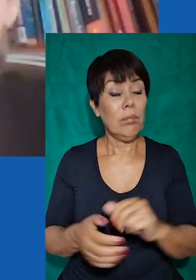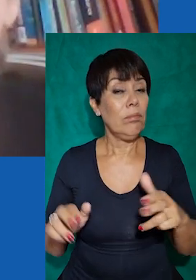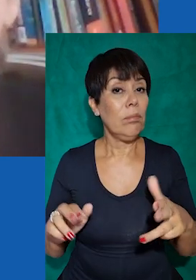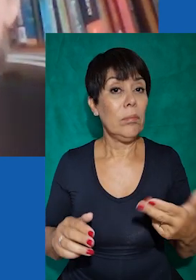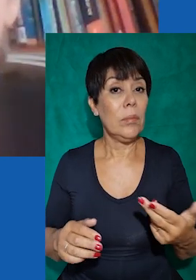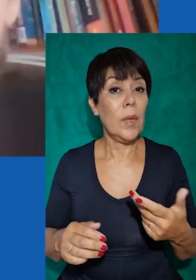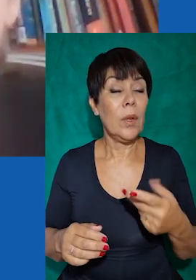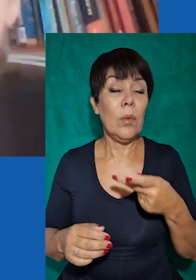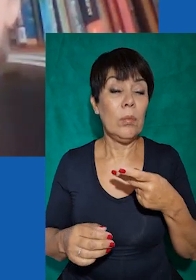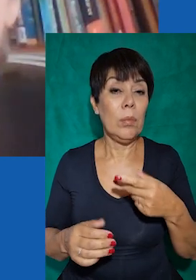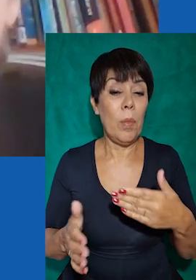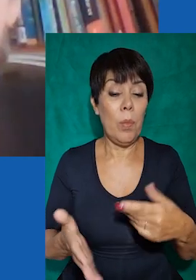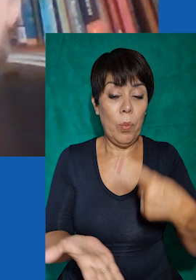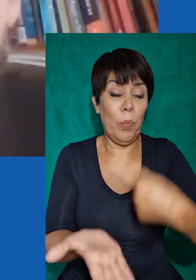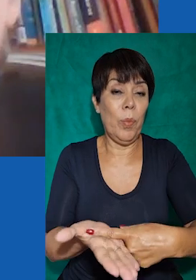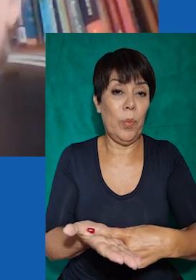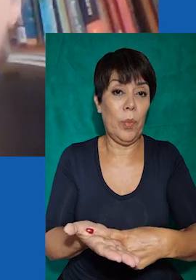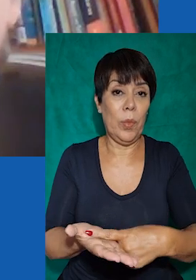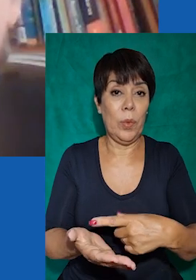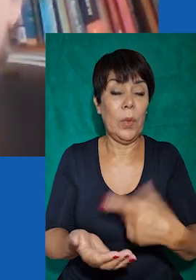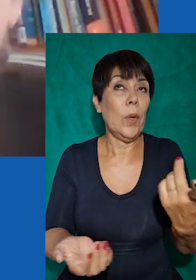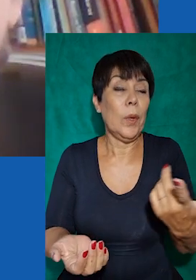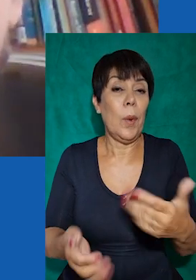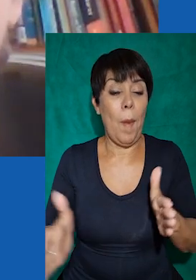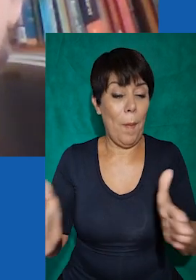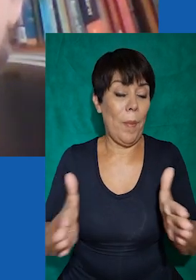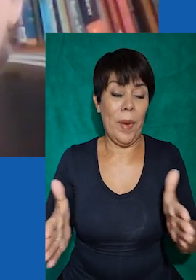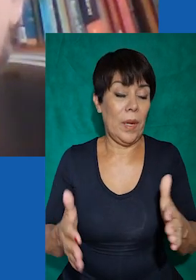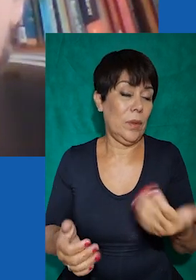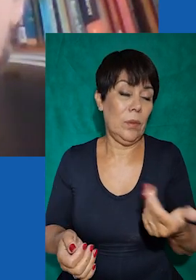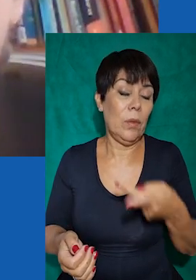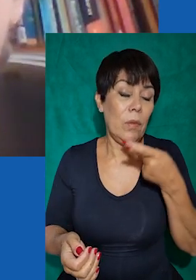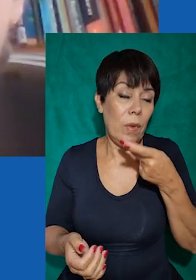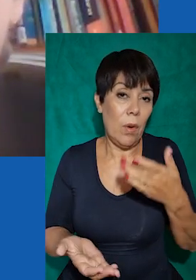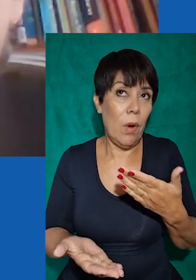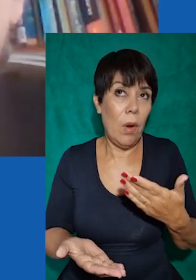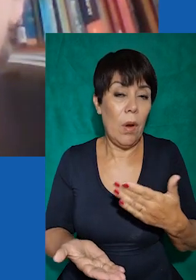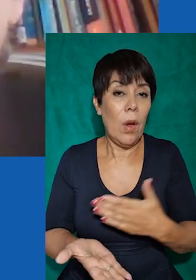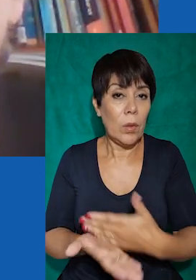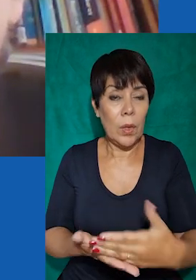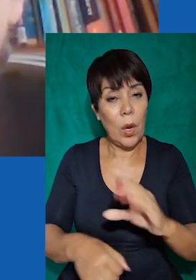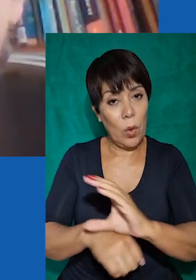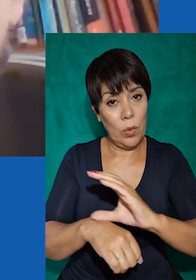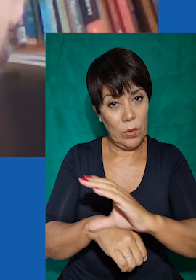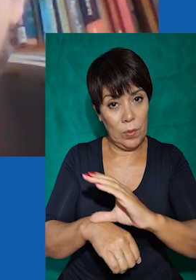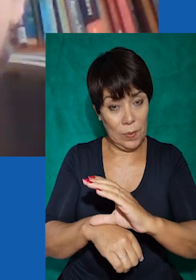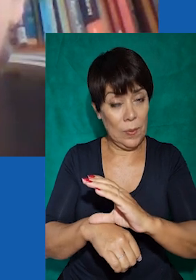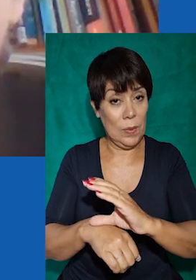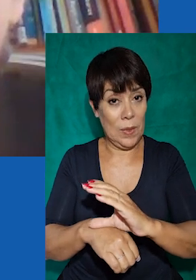não deu data, não disse a partir de quando a